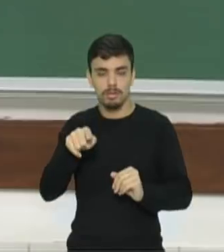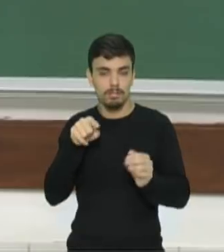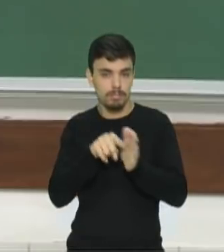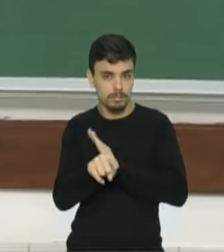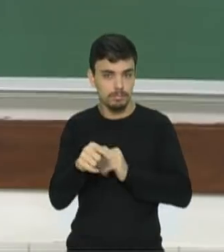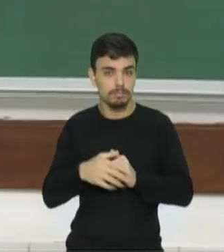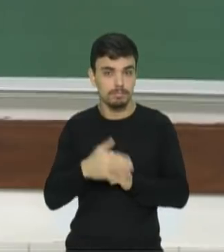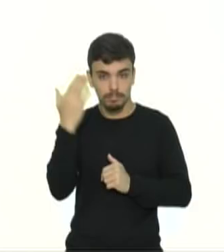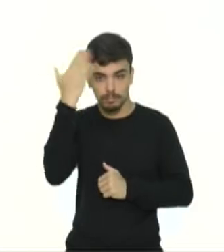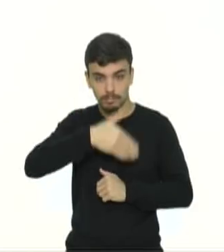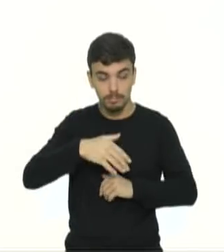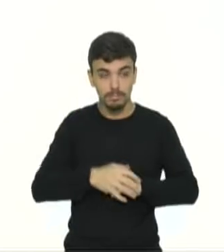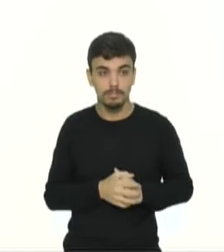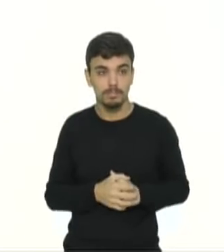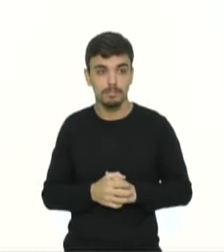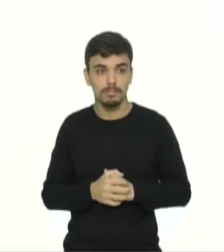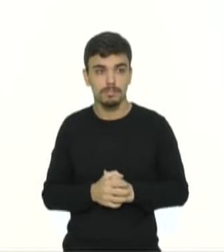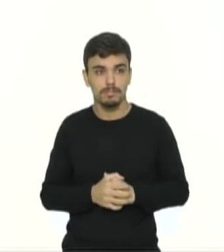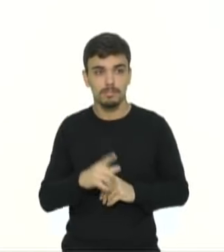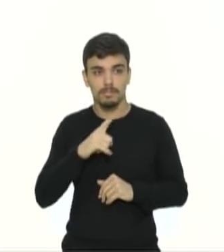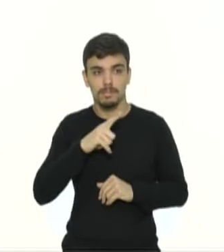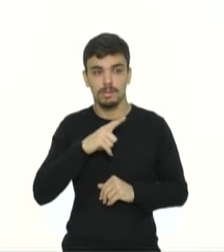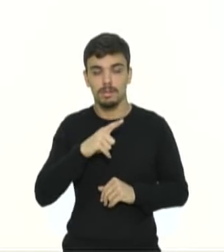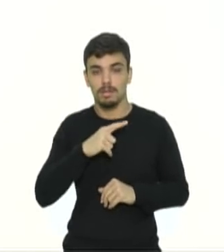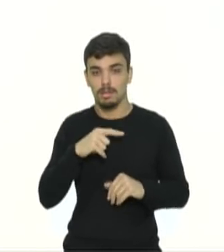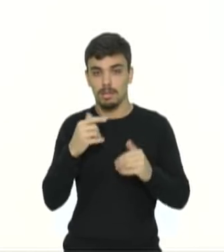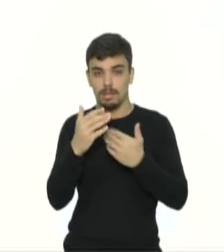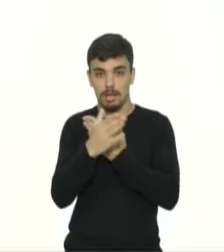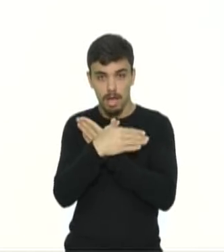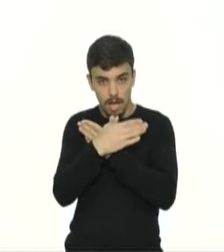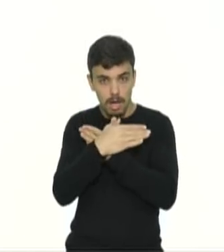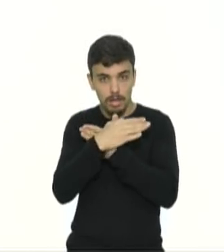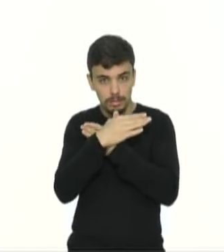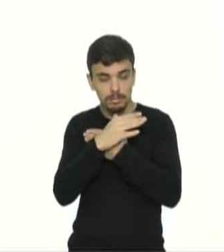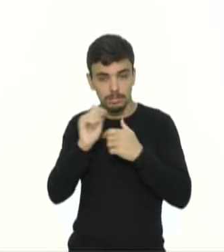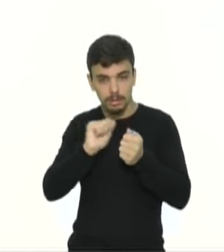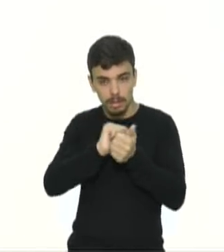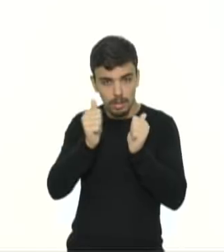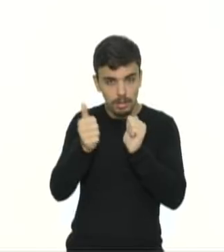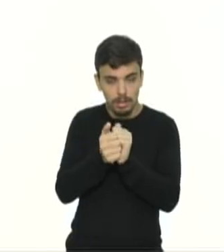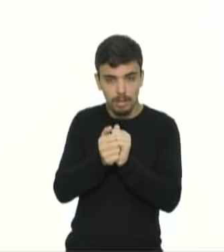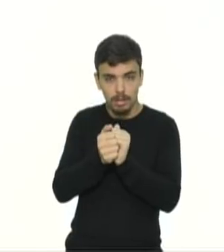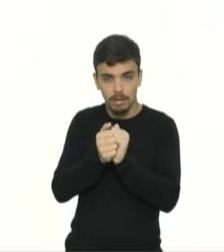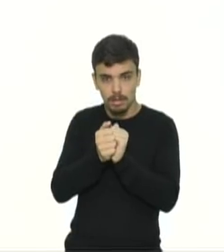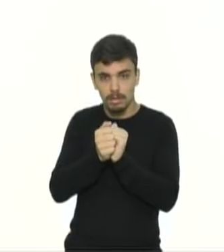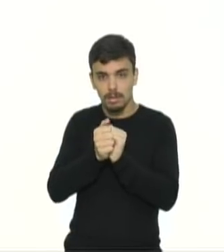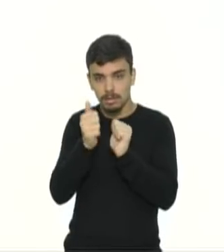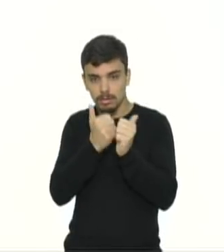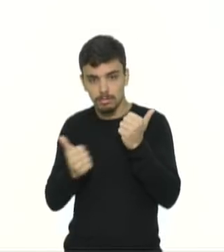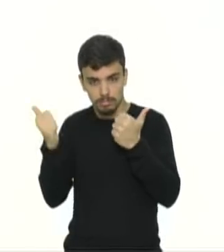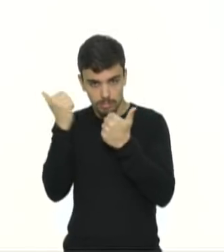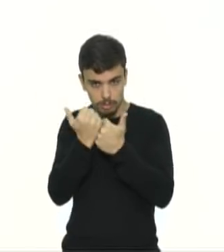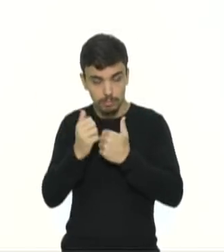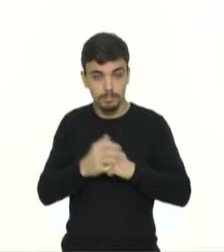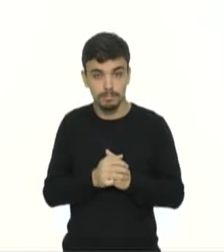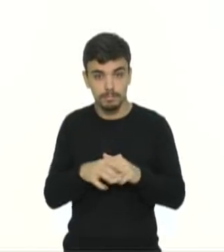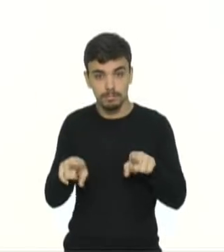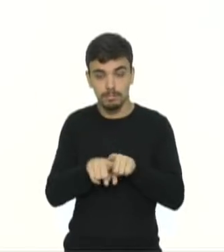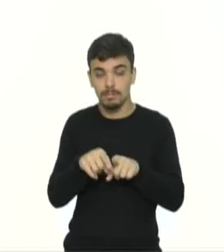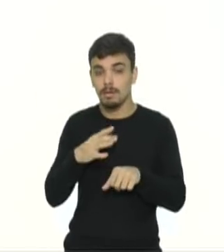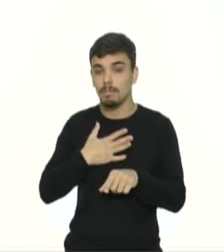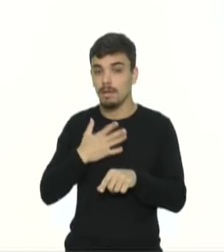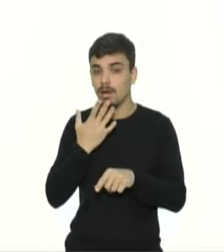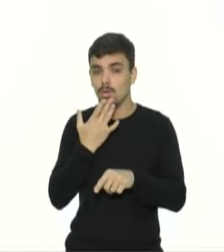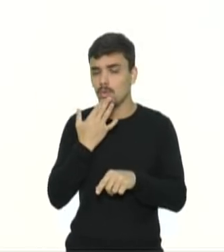aula de hoje. Quem sou eu? Tenho um par de asas adaptado que recobre asas funcionais. Minha cor